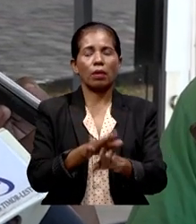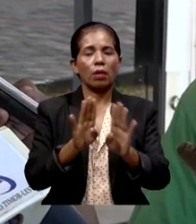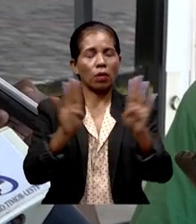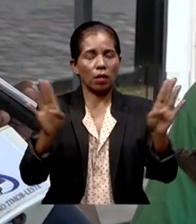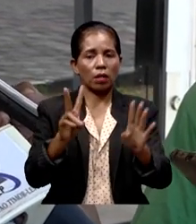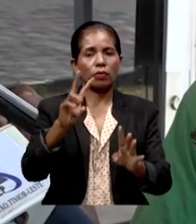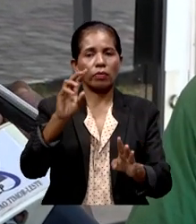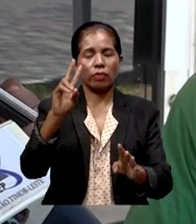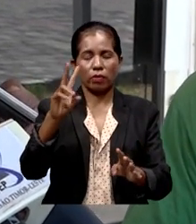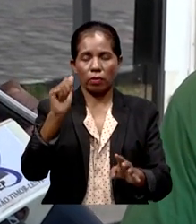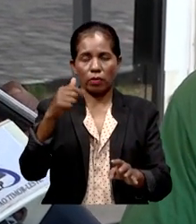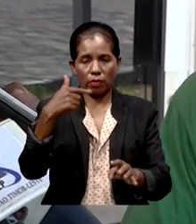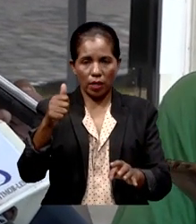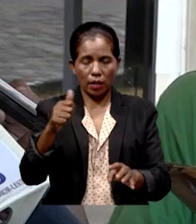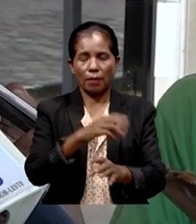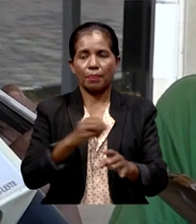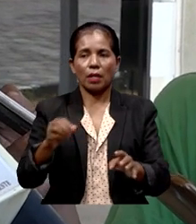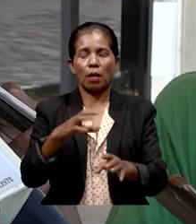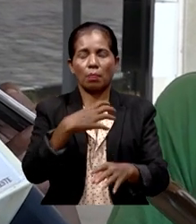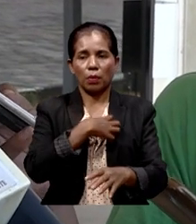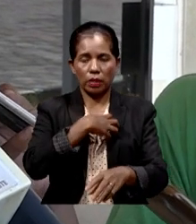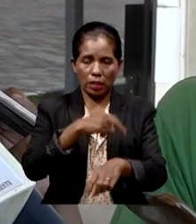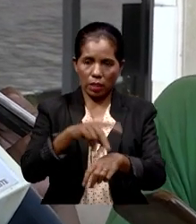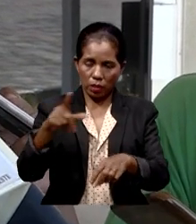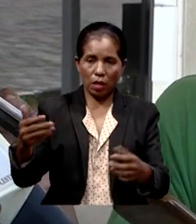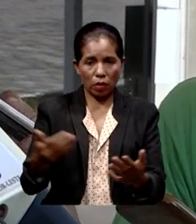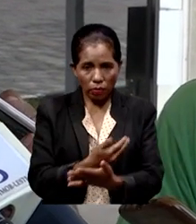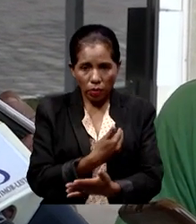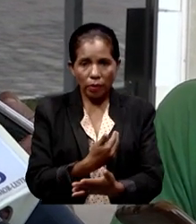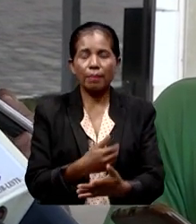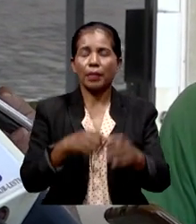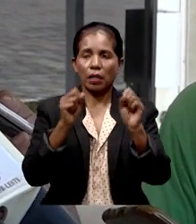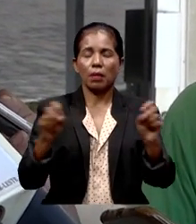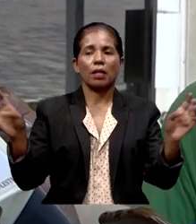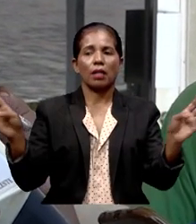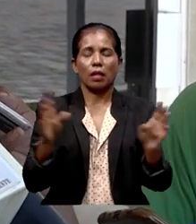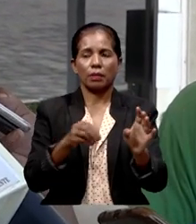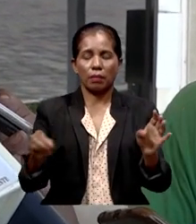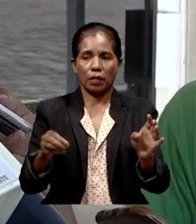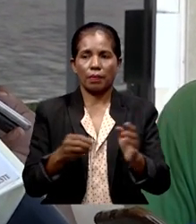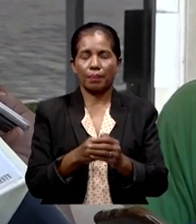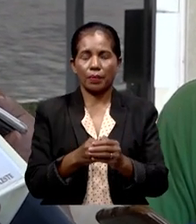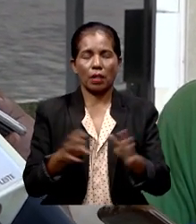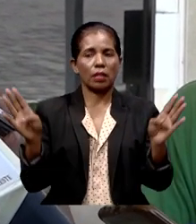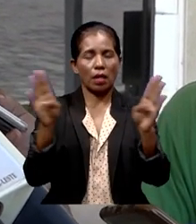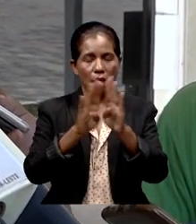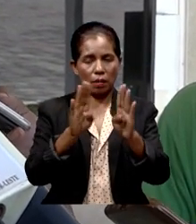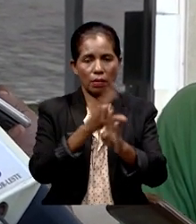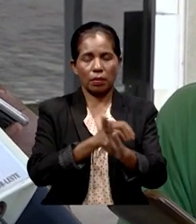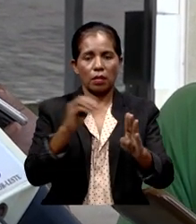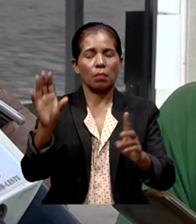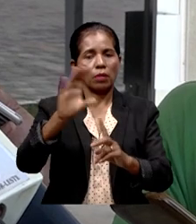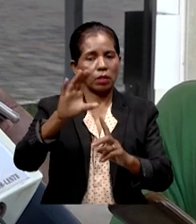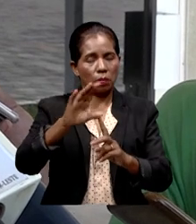para a Polícia Nacional, para depois de taca falta de né, unidade especial,